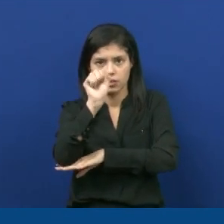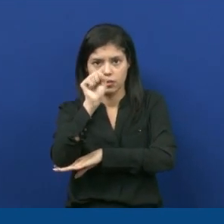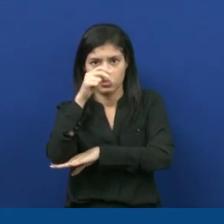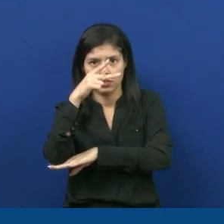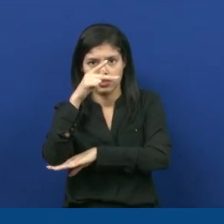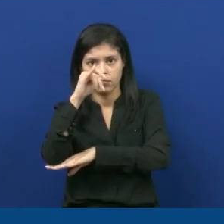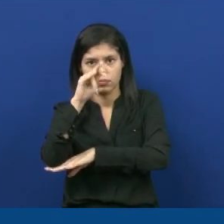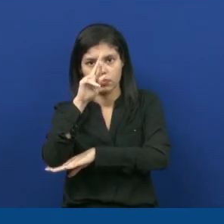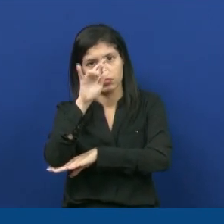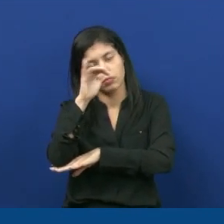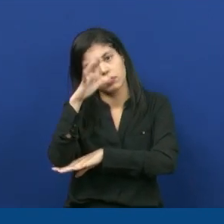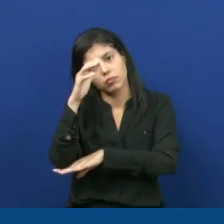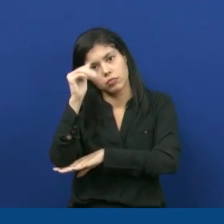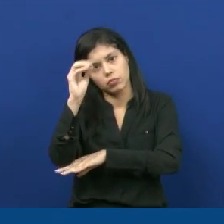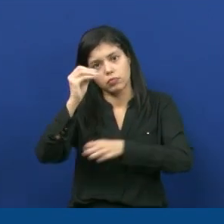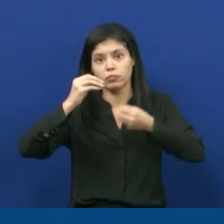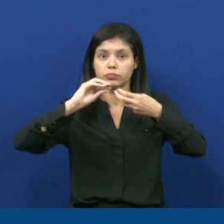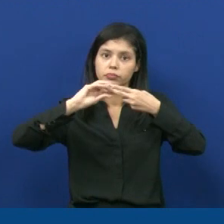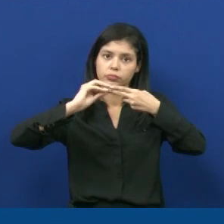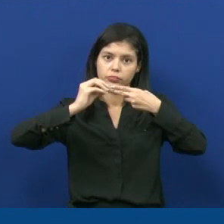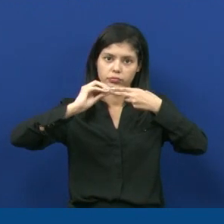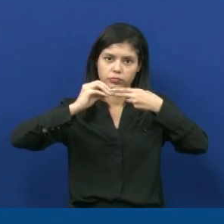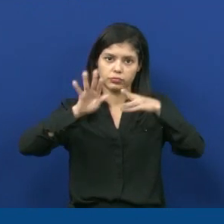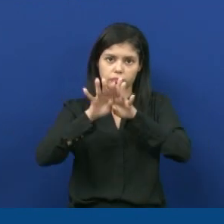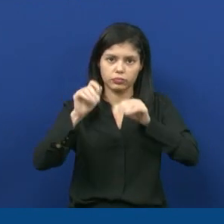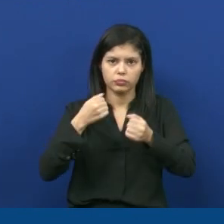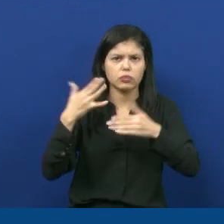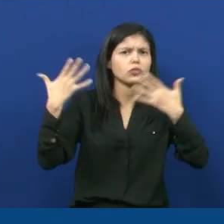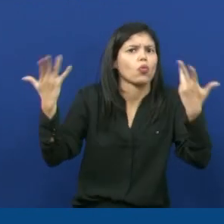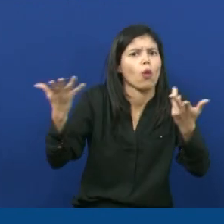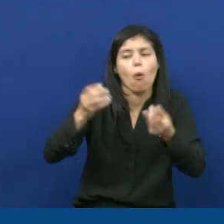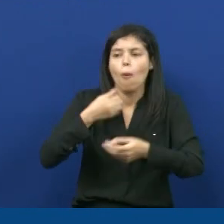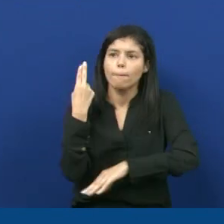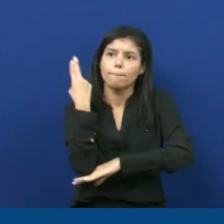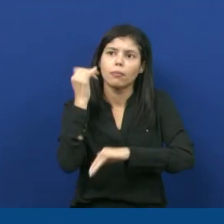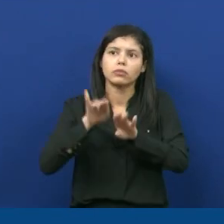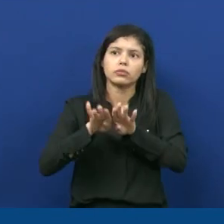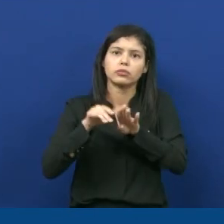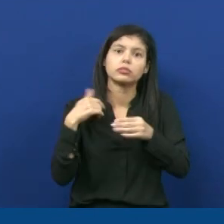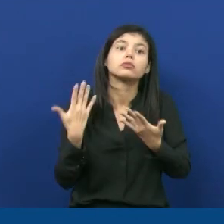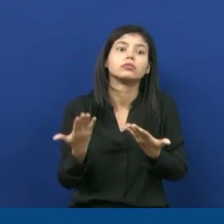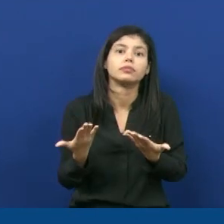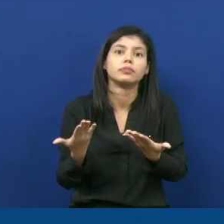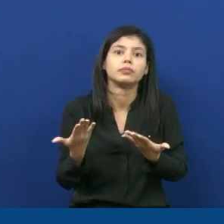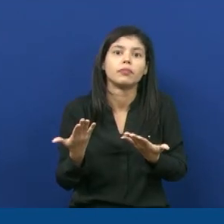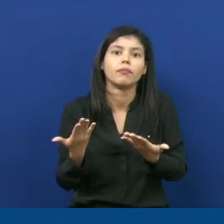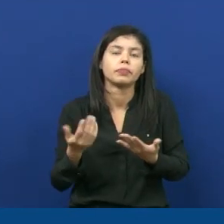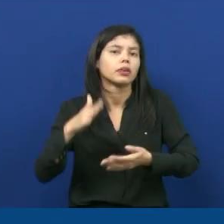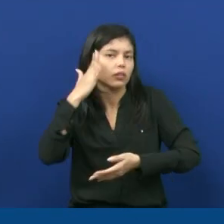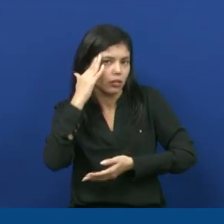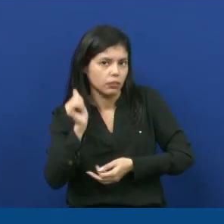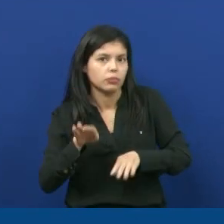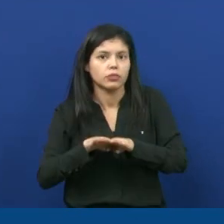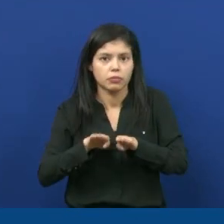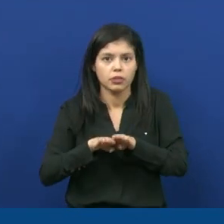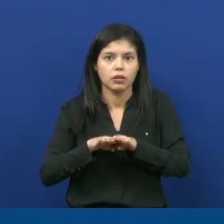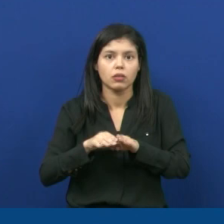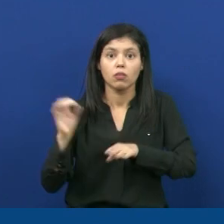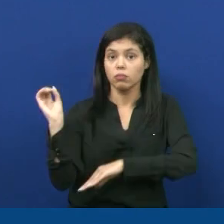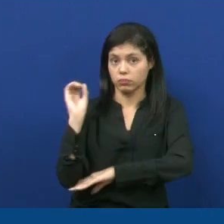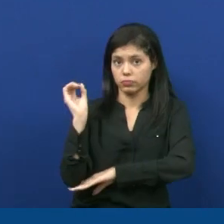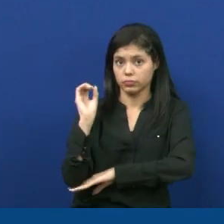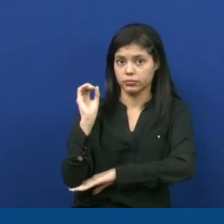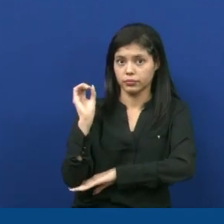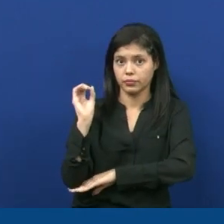celular. Bom, e quais são os principais gases presentes nas trocas gasosas? Nós também sabemos, o